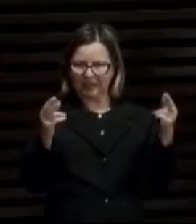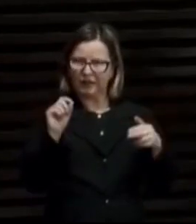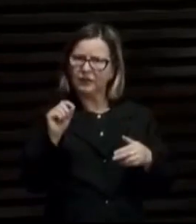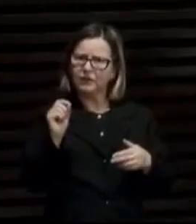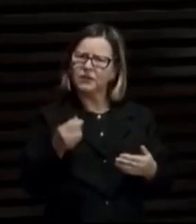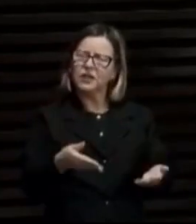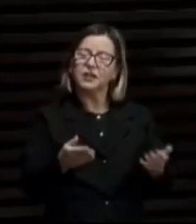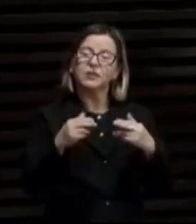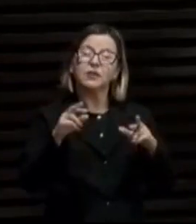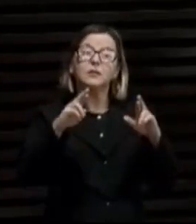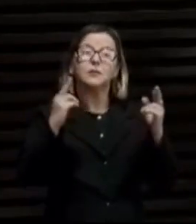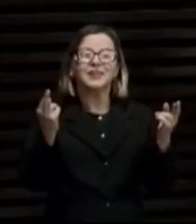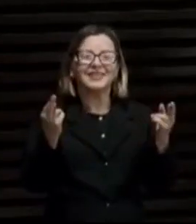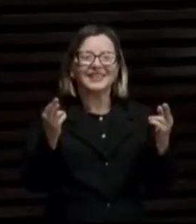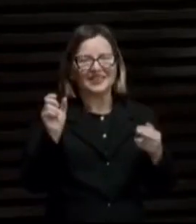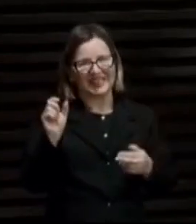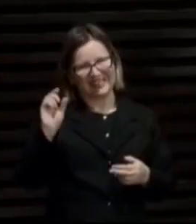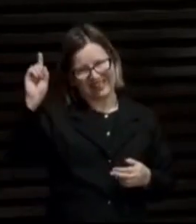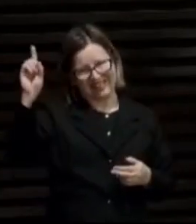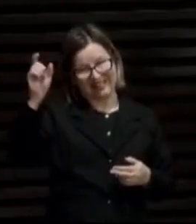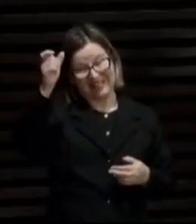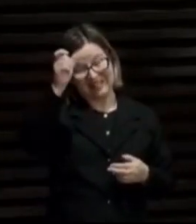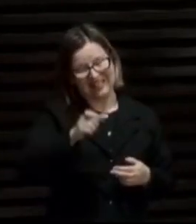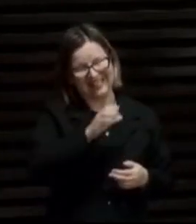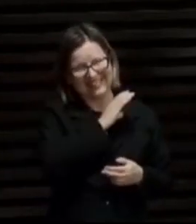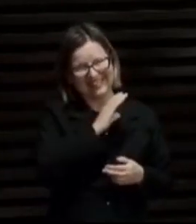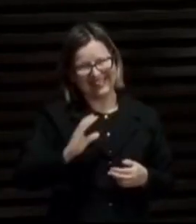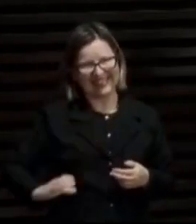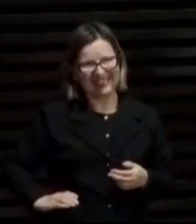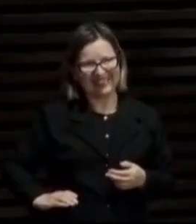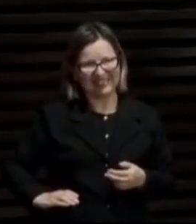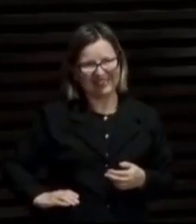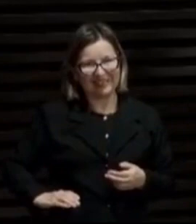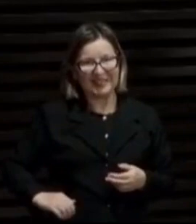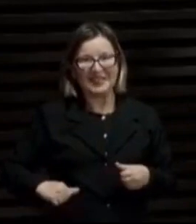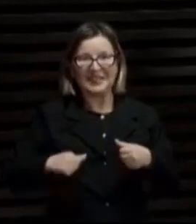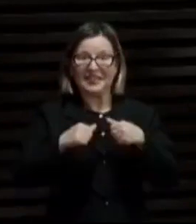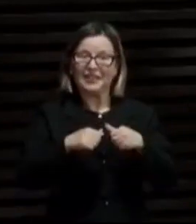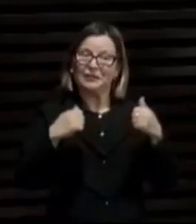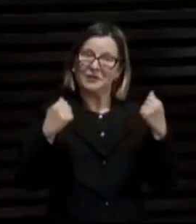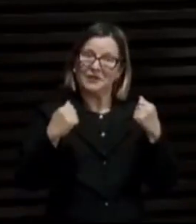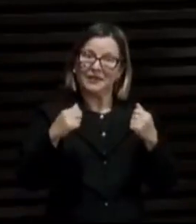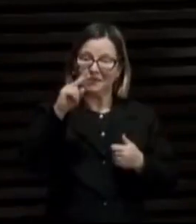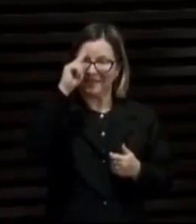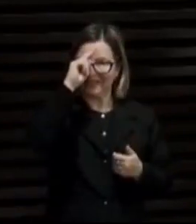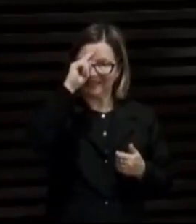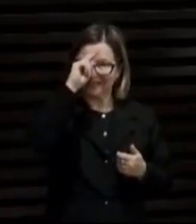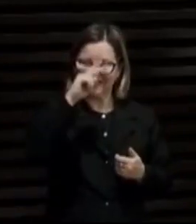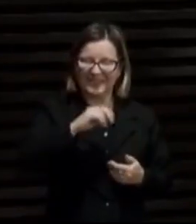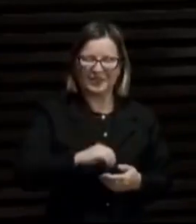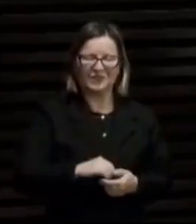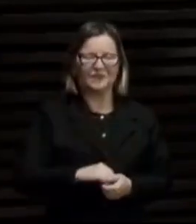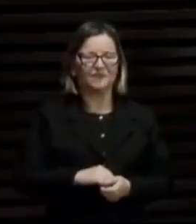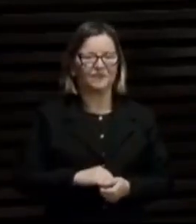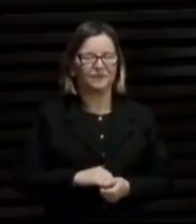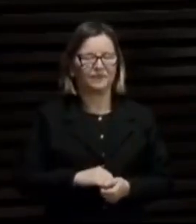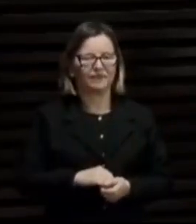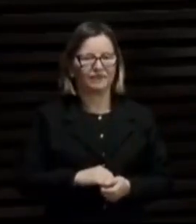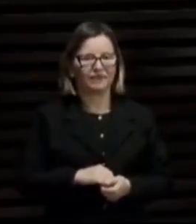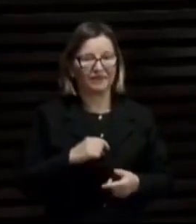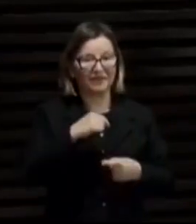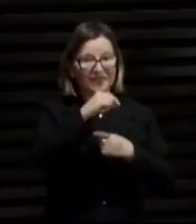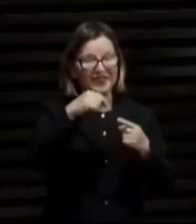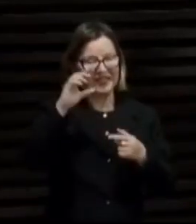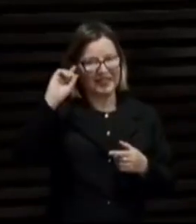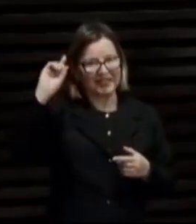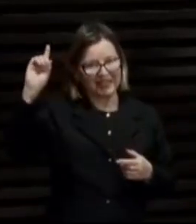irmãos, é a palavra de Deus, é a pessoa de Cristo. É isso que nós precisamos. A santidade de Deus